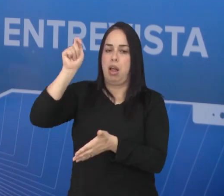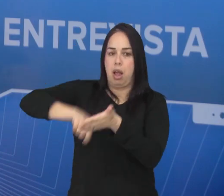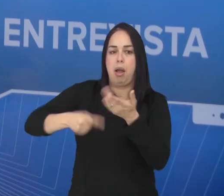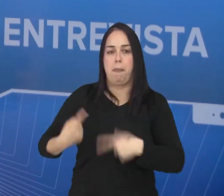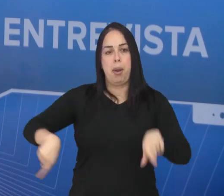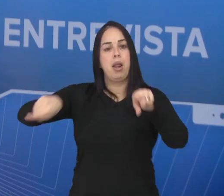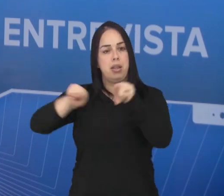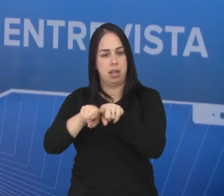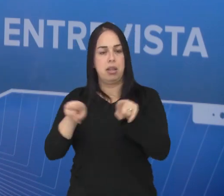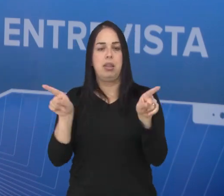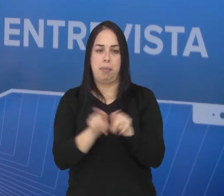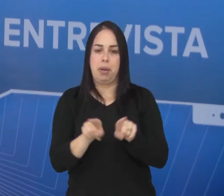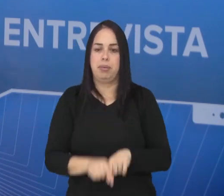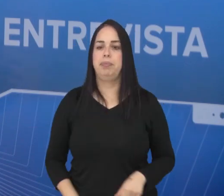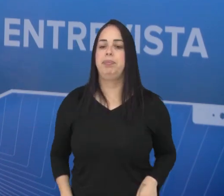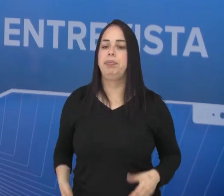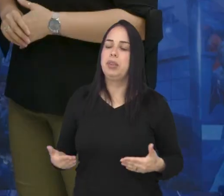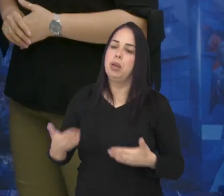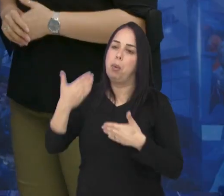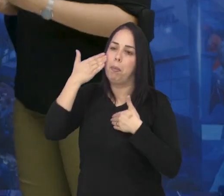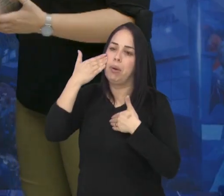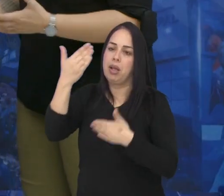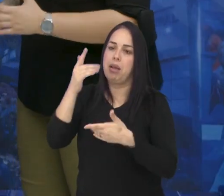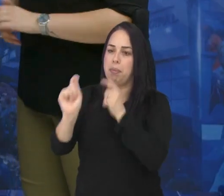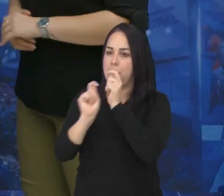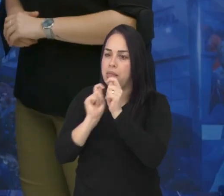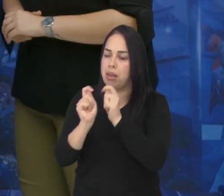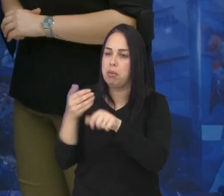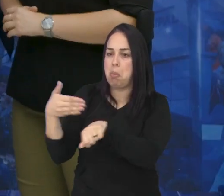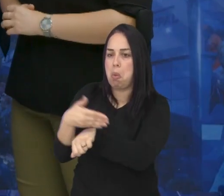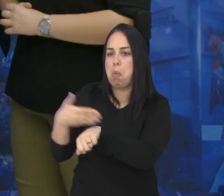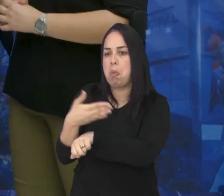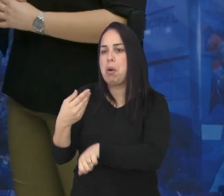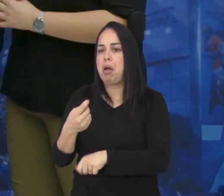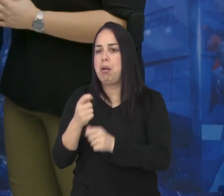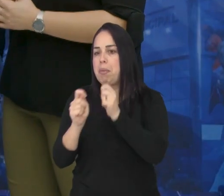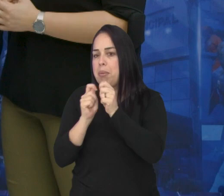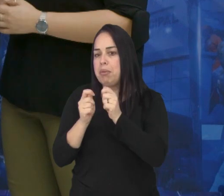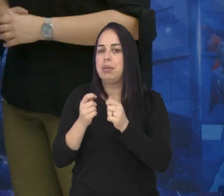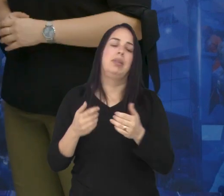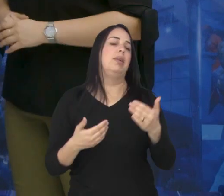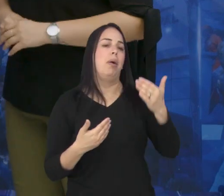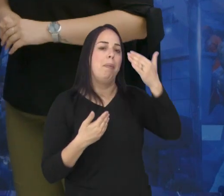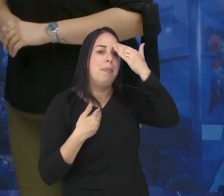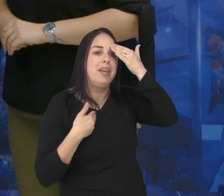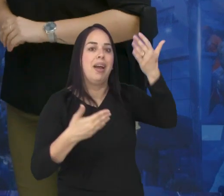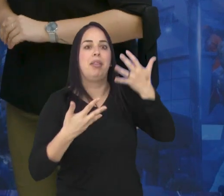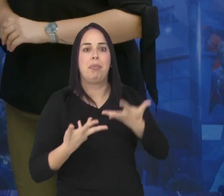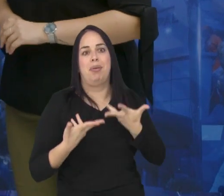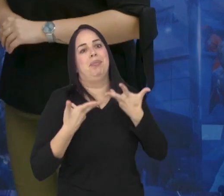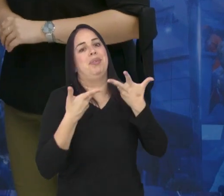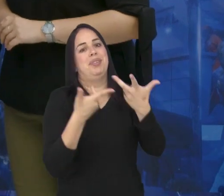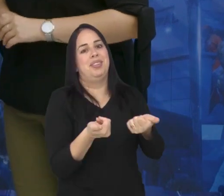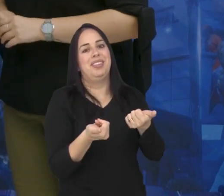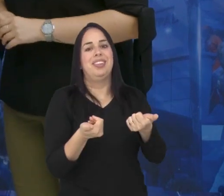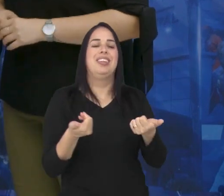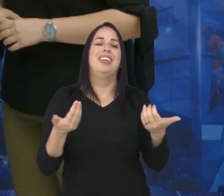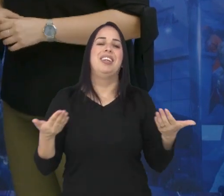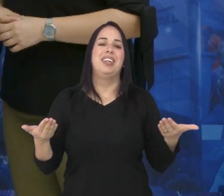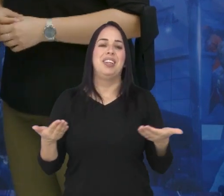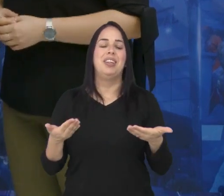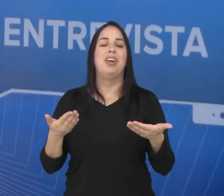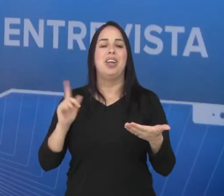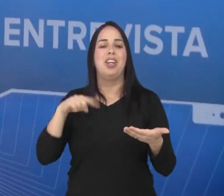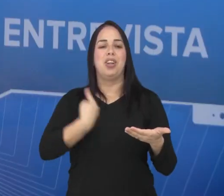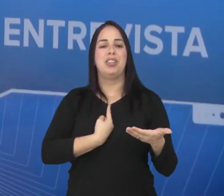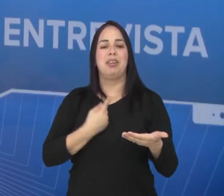Parlamentar assinassem, fossem coautor dessa lei. Gostaria de agradecer, vereadora, a sua participação aqui com a gente hoje. Obrigado, eu que agradeço, e